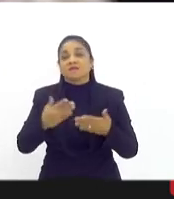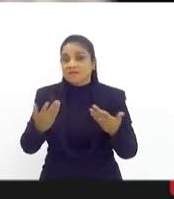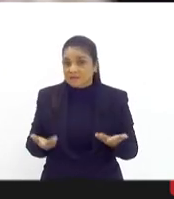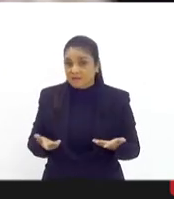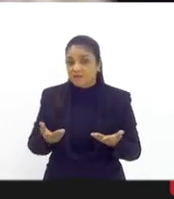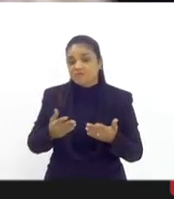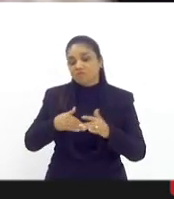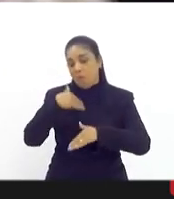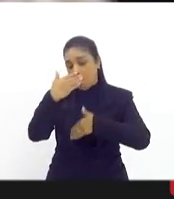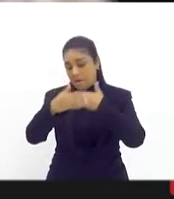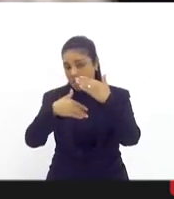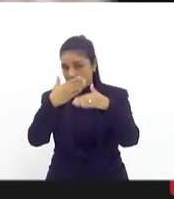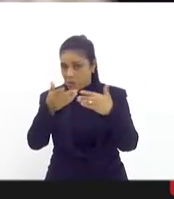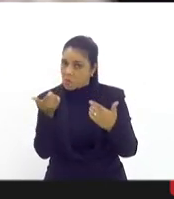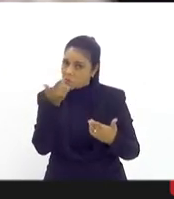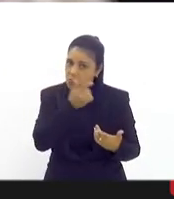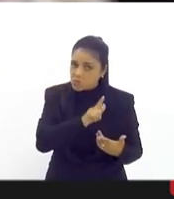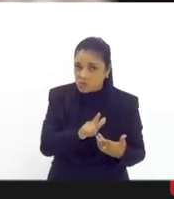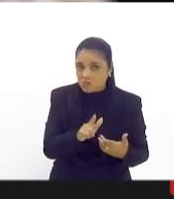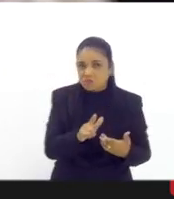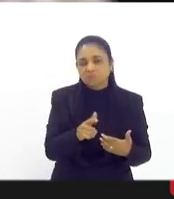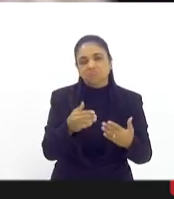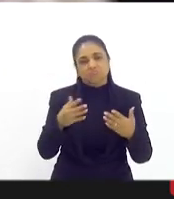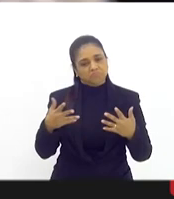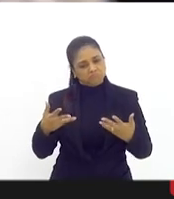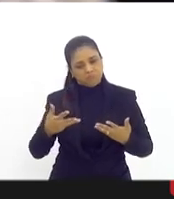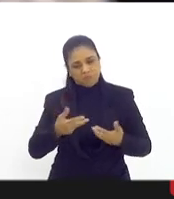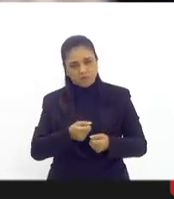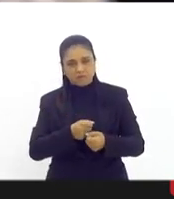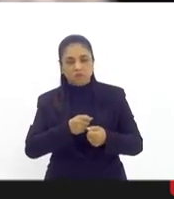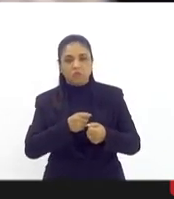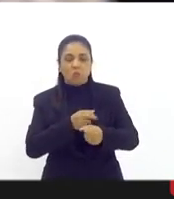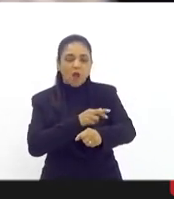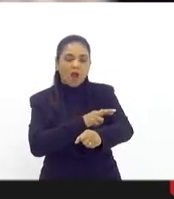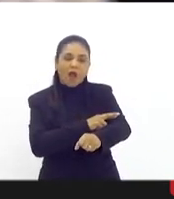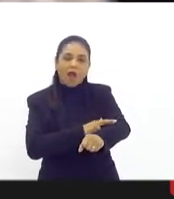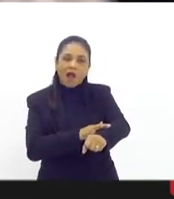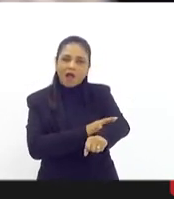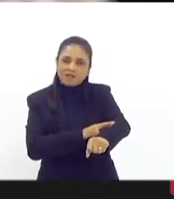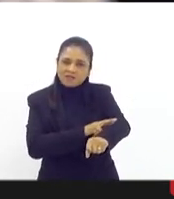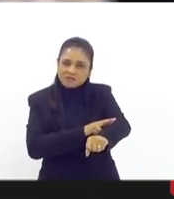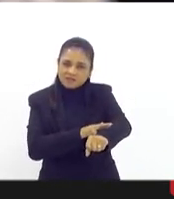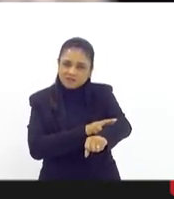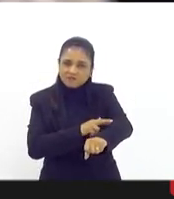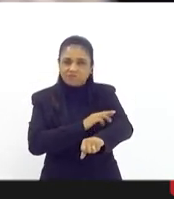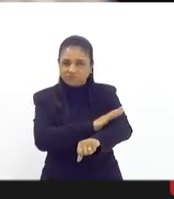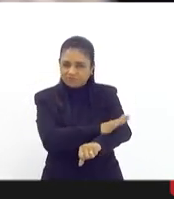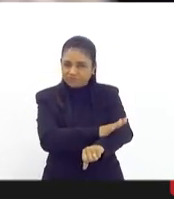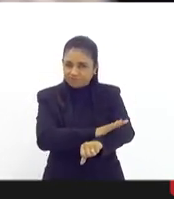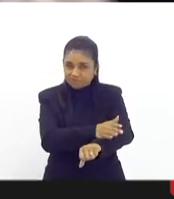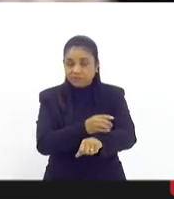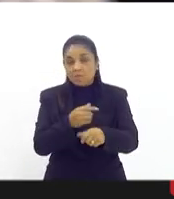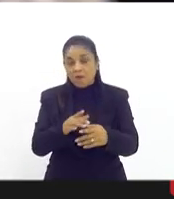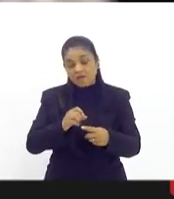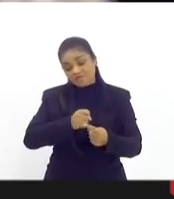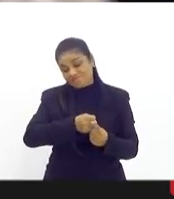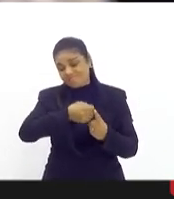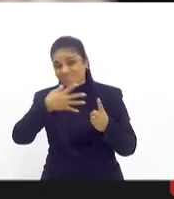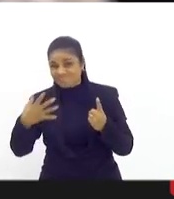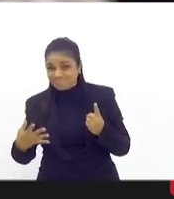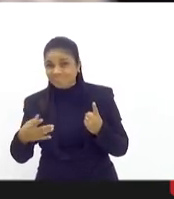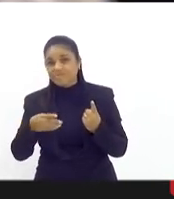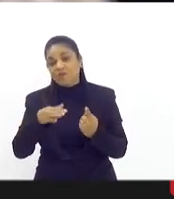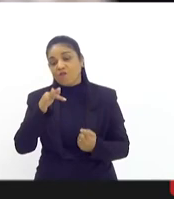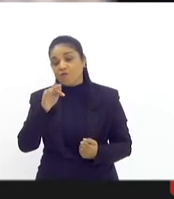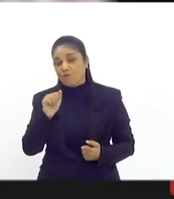conseguiu avanços sensacionais com racismo, mas que a gente não conseguiu chegar nem perto ainda em relação à transfobia. Então a gente